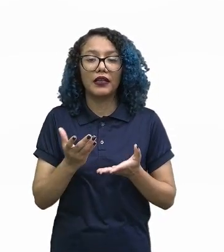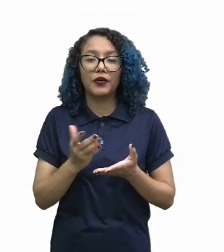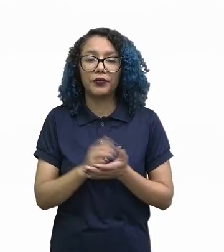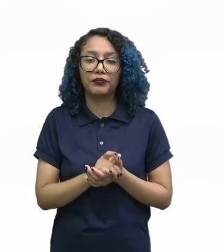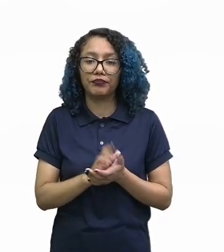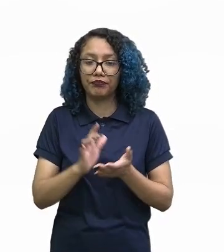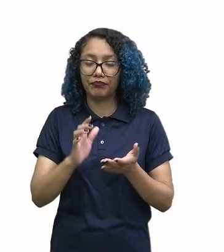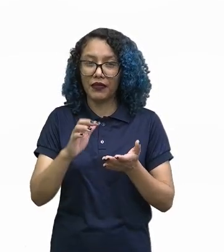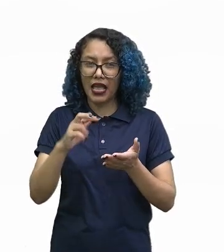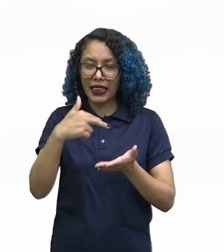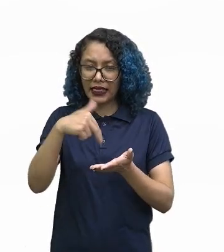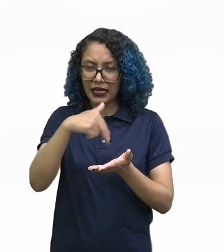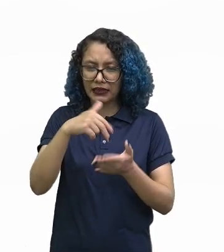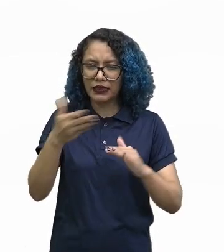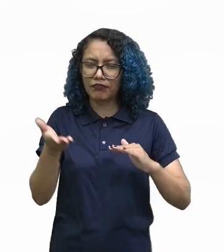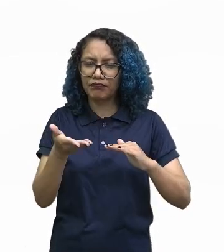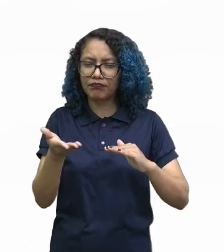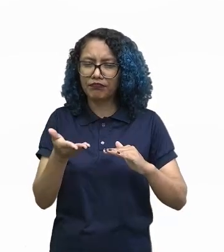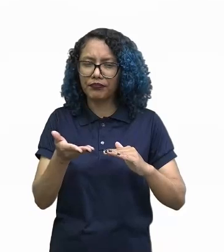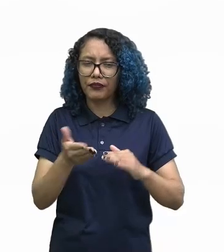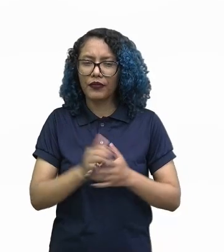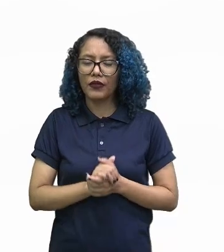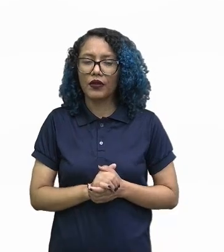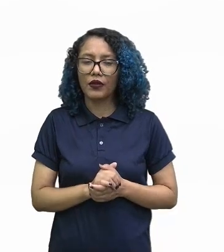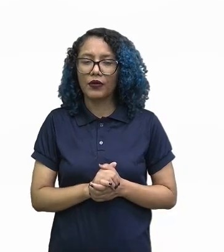considerada contemporânea,